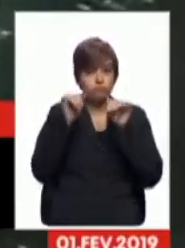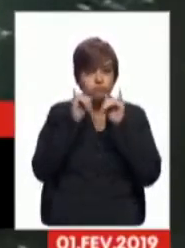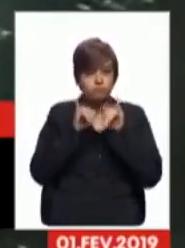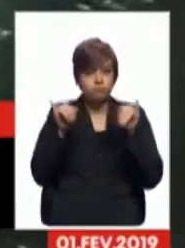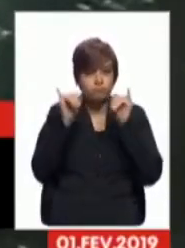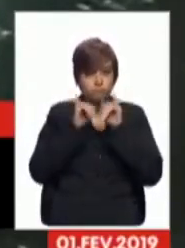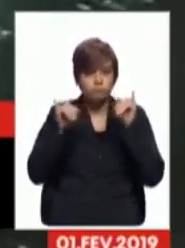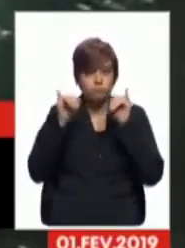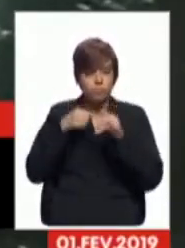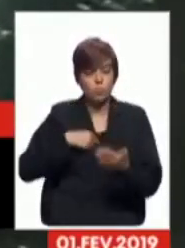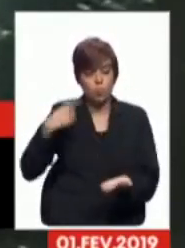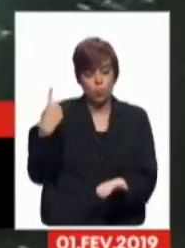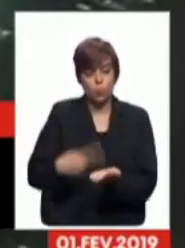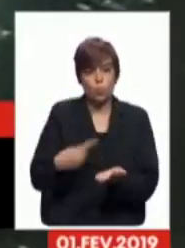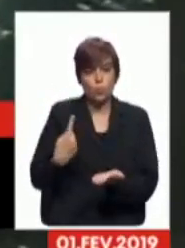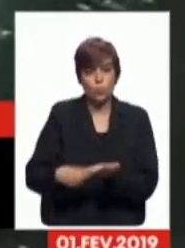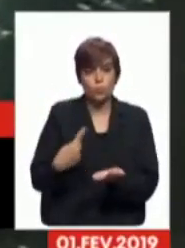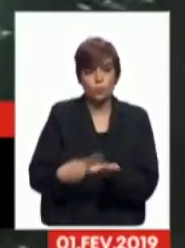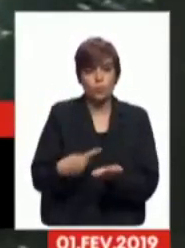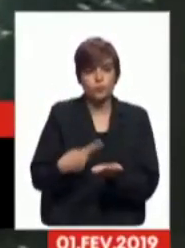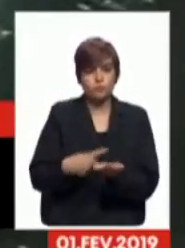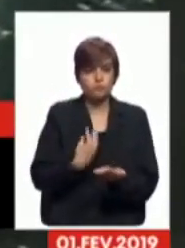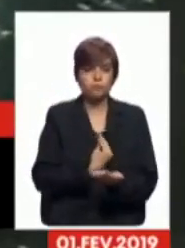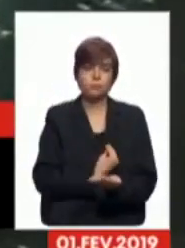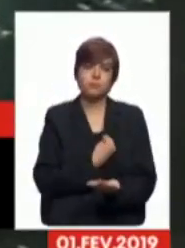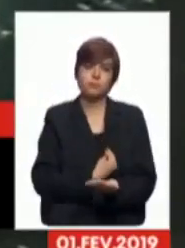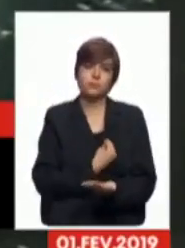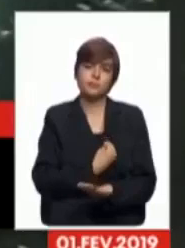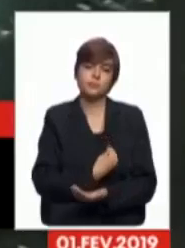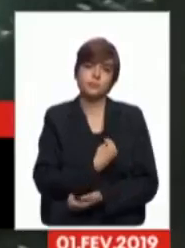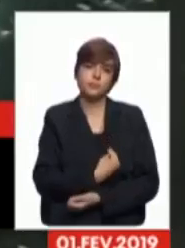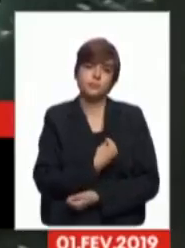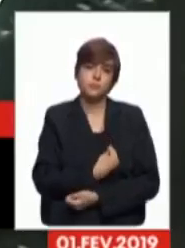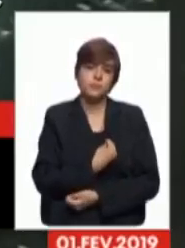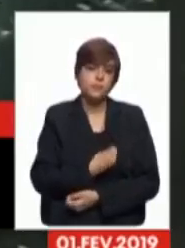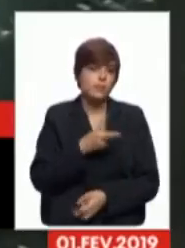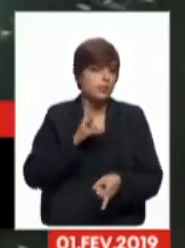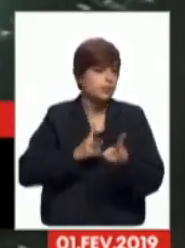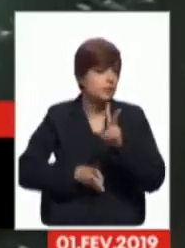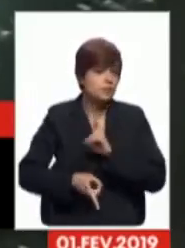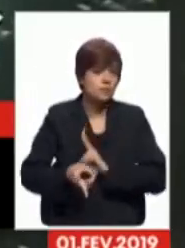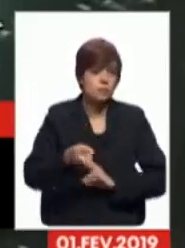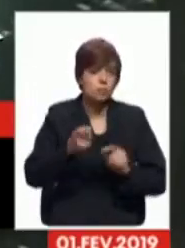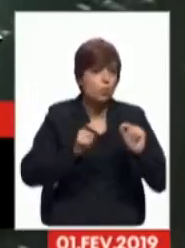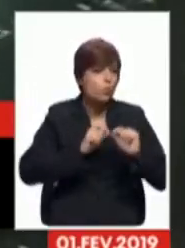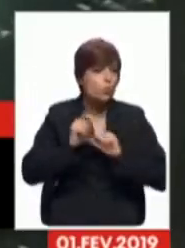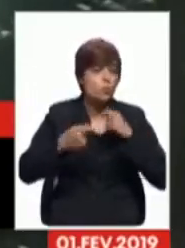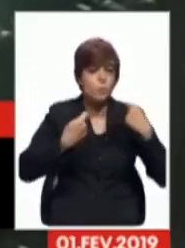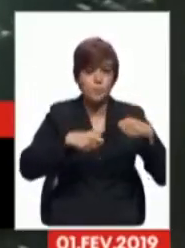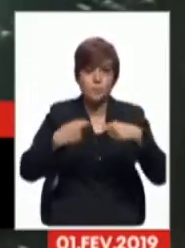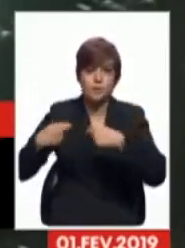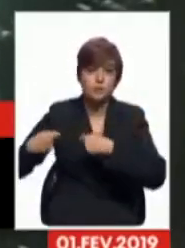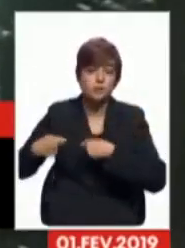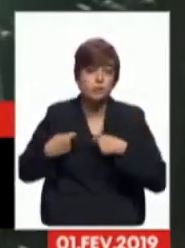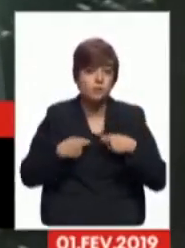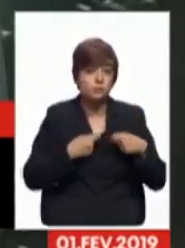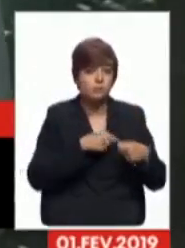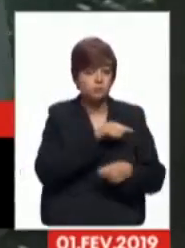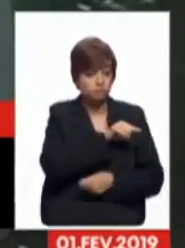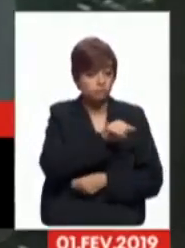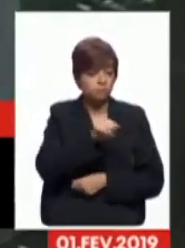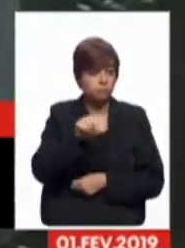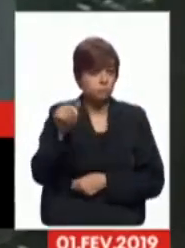meu compromisso de estar presente, sempre que necessário, para trazer aos senhores